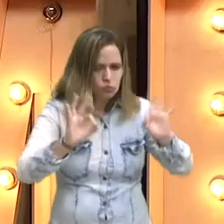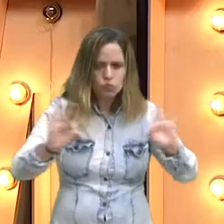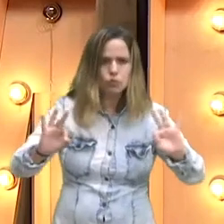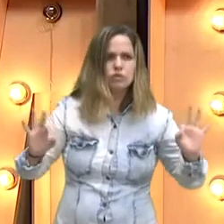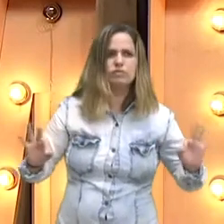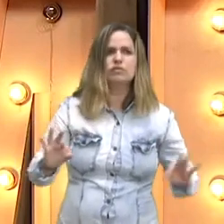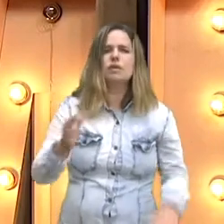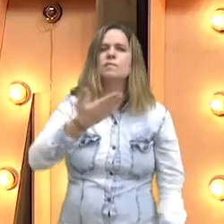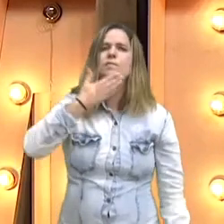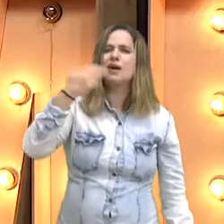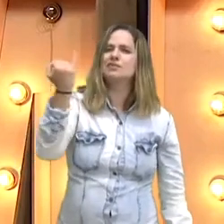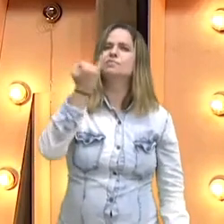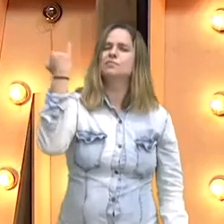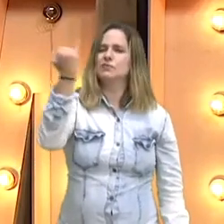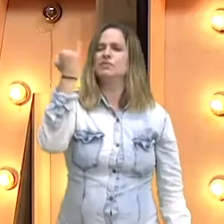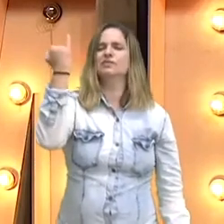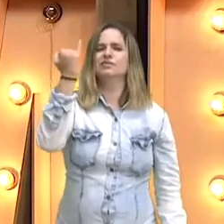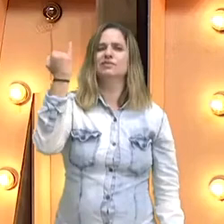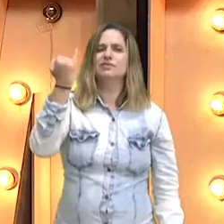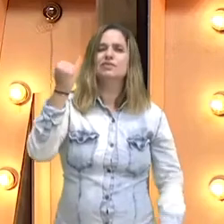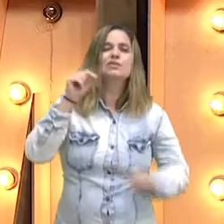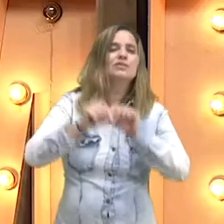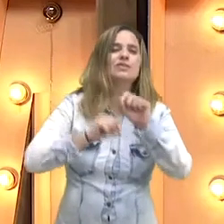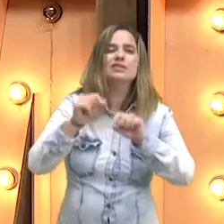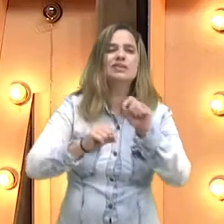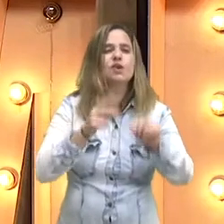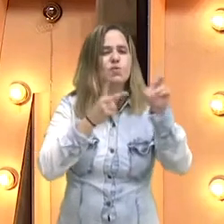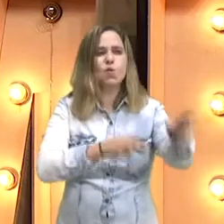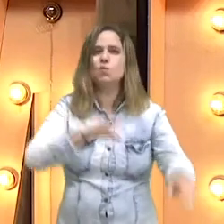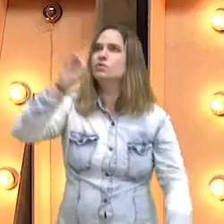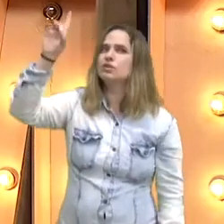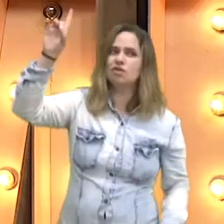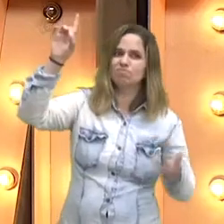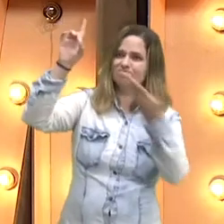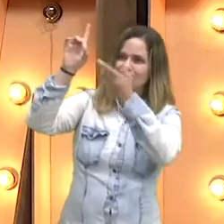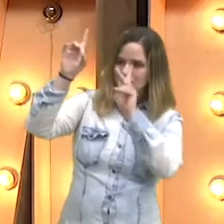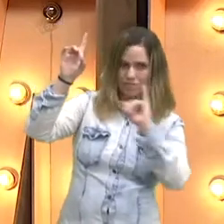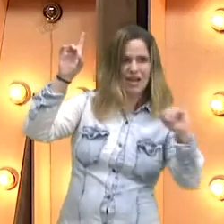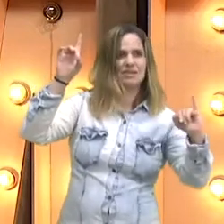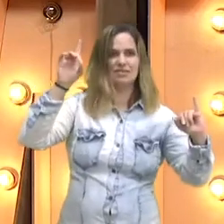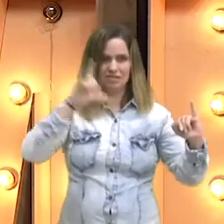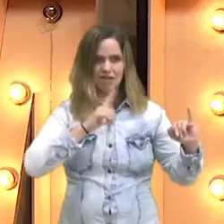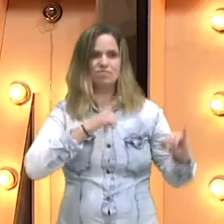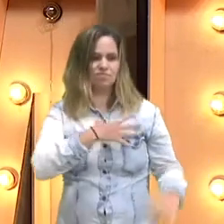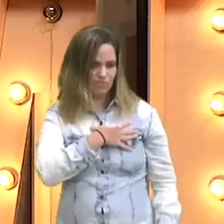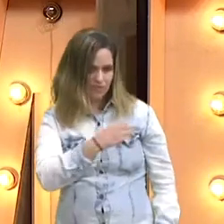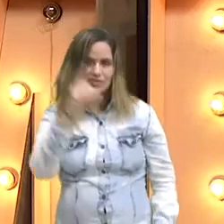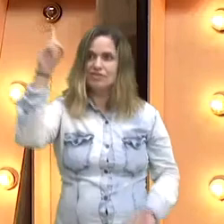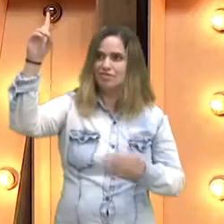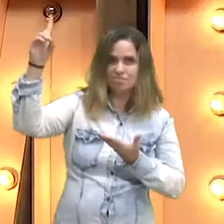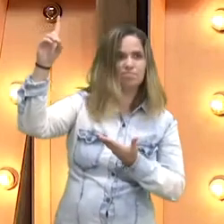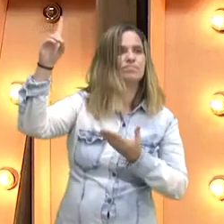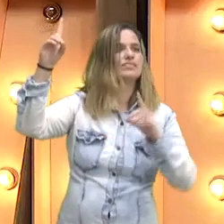que é a representação da Trindade: Deus Pai, Filho e Espírito Santo. Deus é comunidade, né? É um só, mas